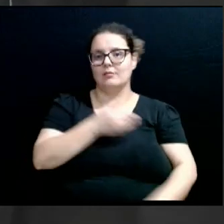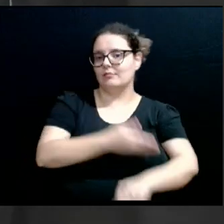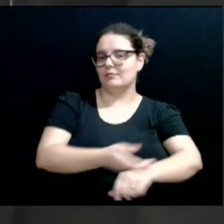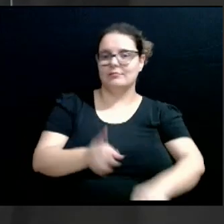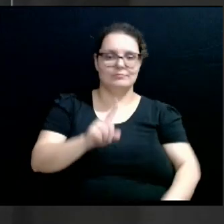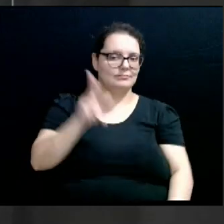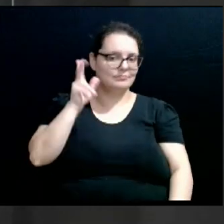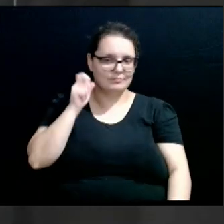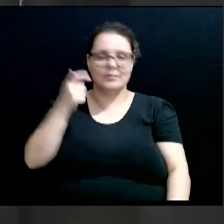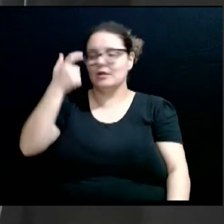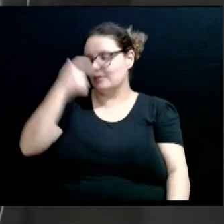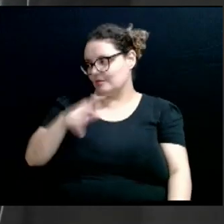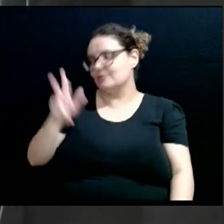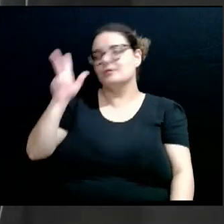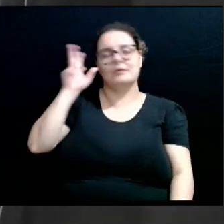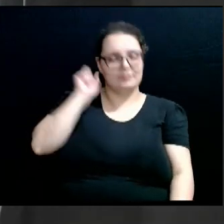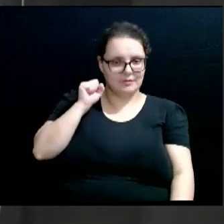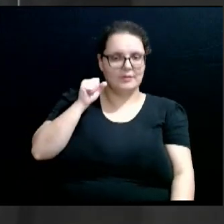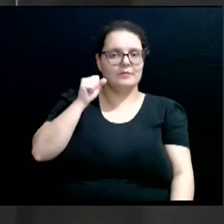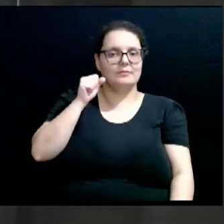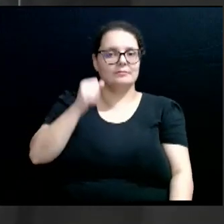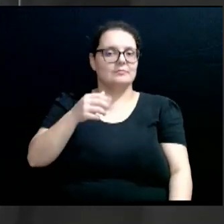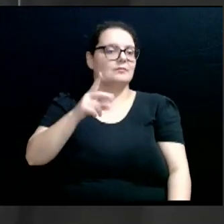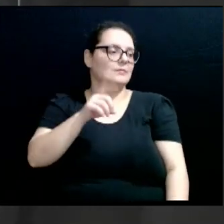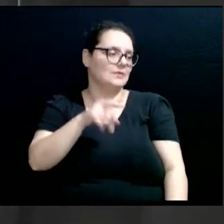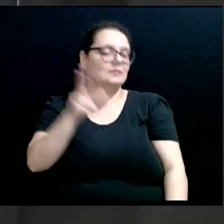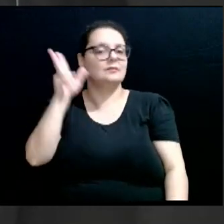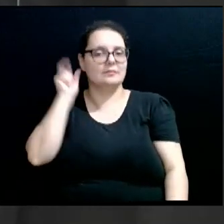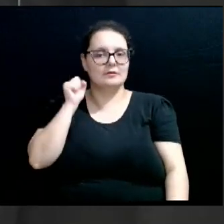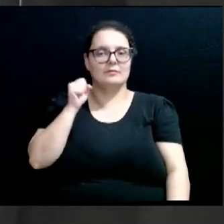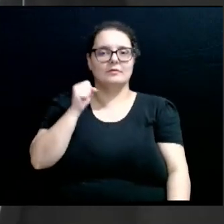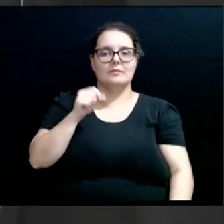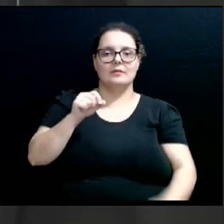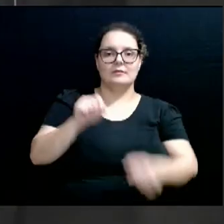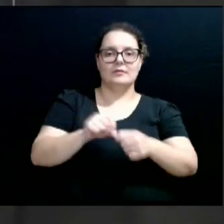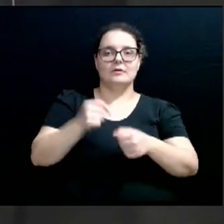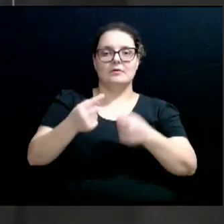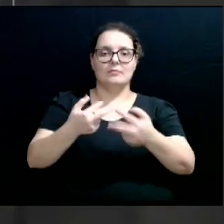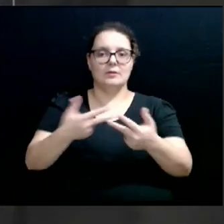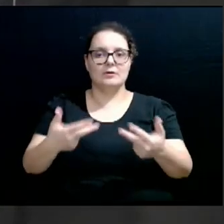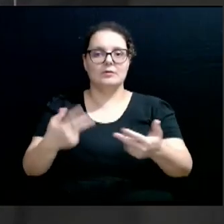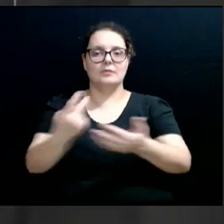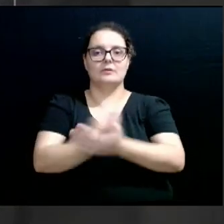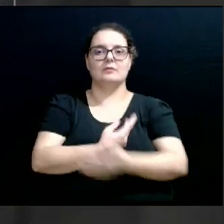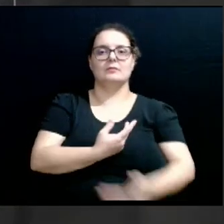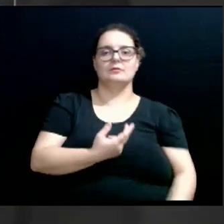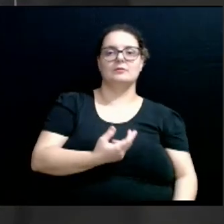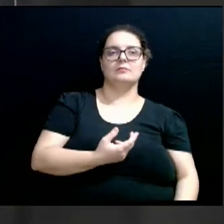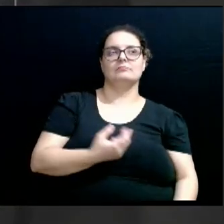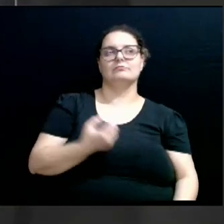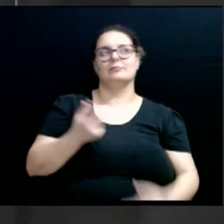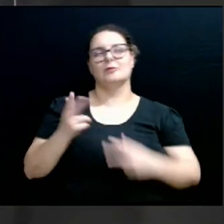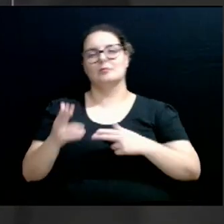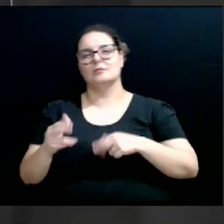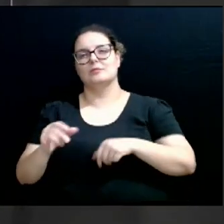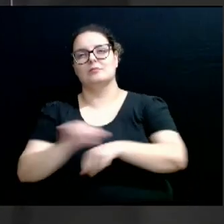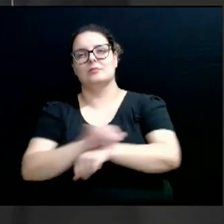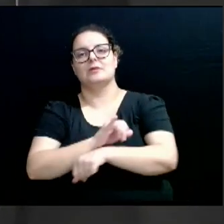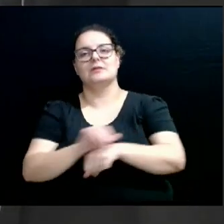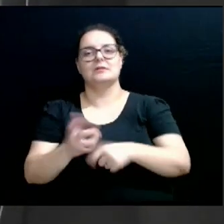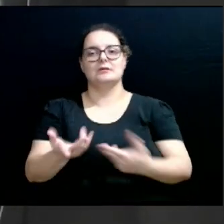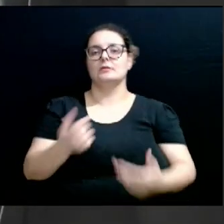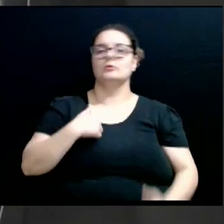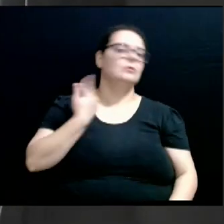ouviu, né? Como se a gente tivesse feito alguma coisa de errado, tivesse pego algum atalho para chegar. Não é pela nossa competência, pela nossa